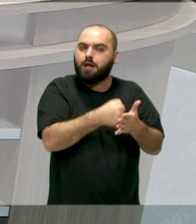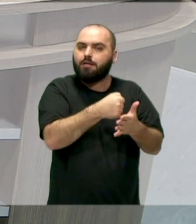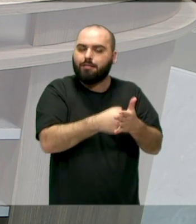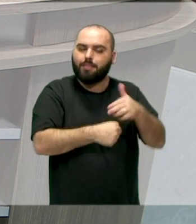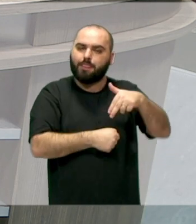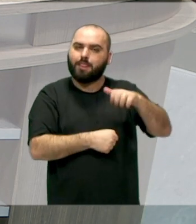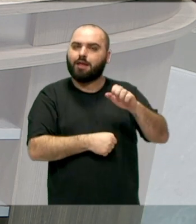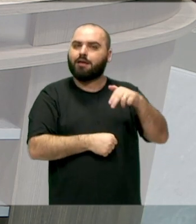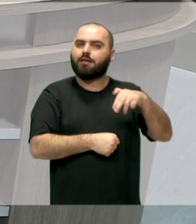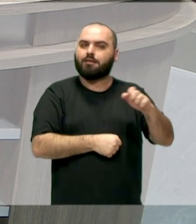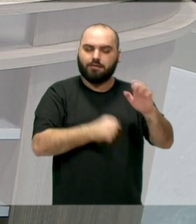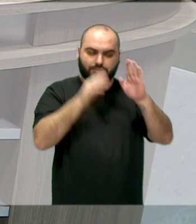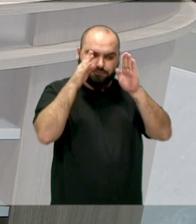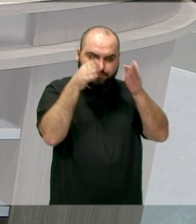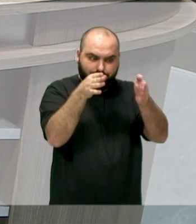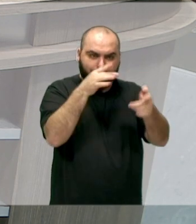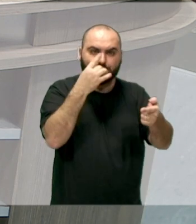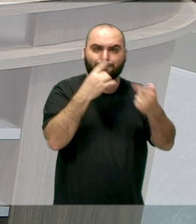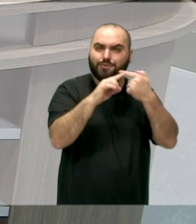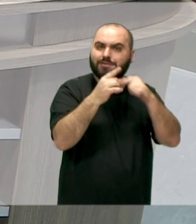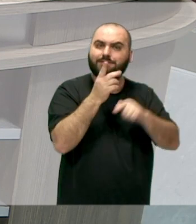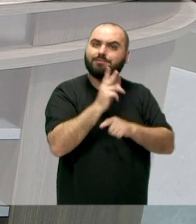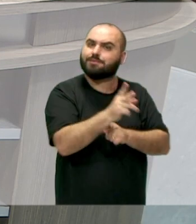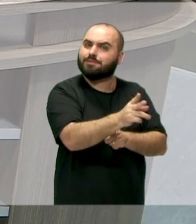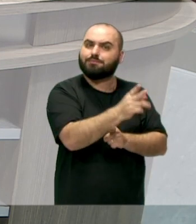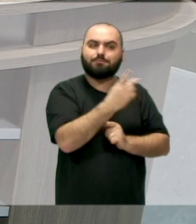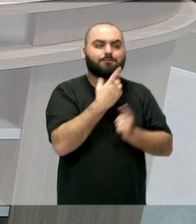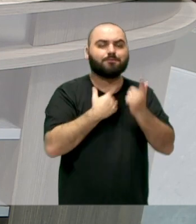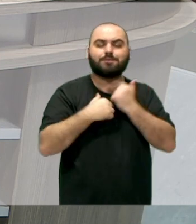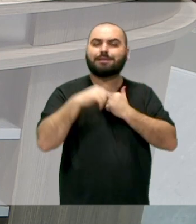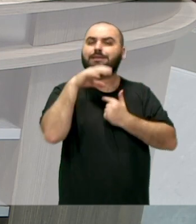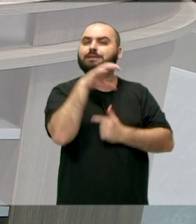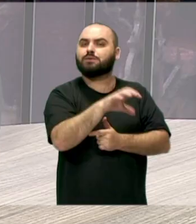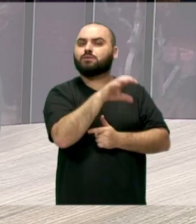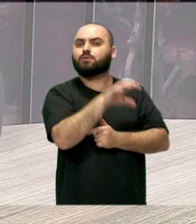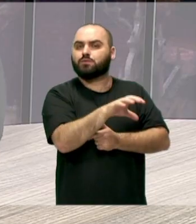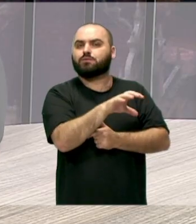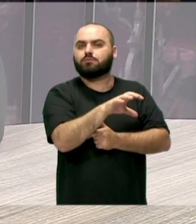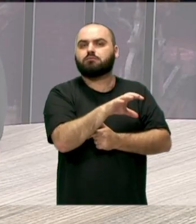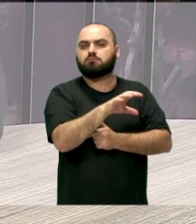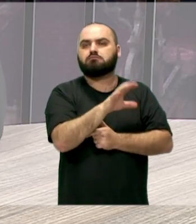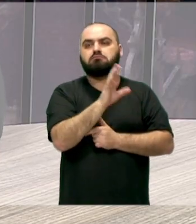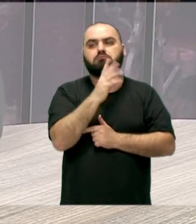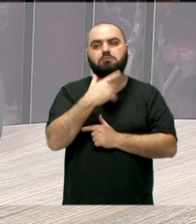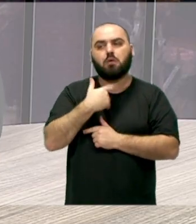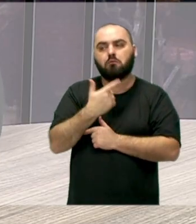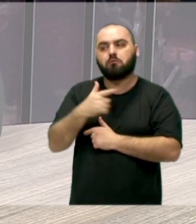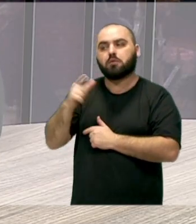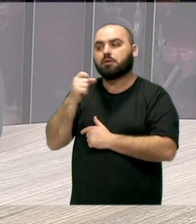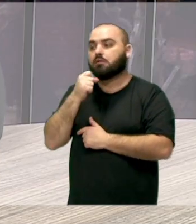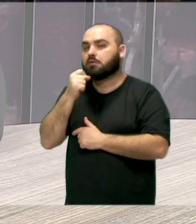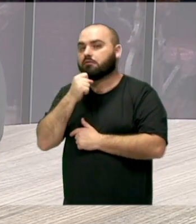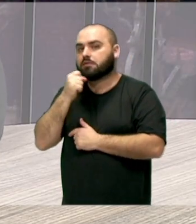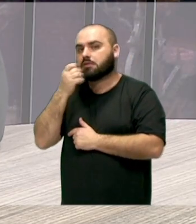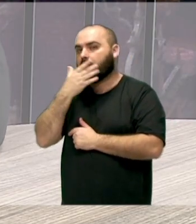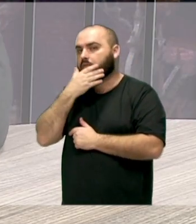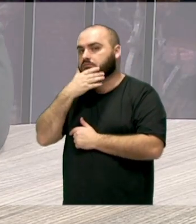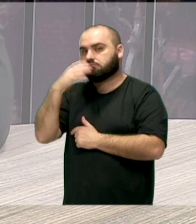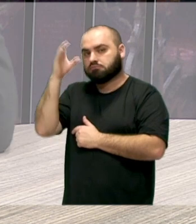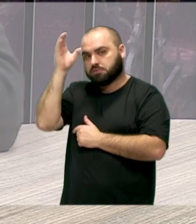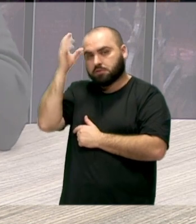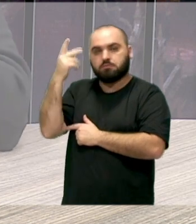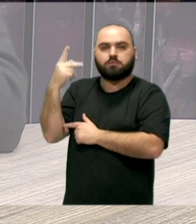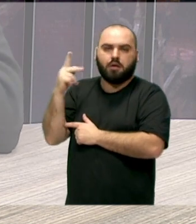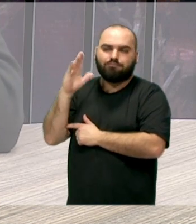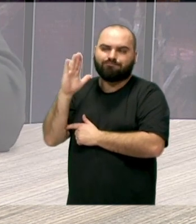toda para a música, como ele se dedicou a isso a partir de uma entrevista que eu fiz com um tio dele, que acho que hoje já é falecido,